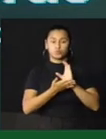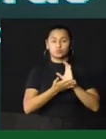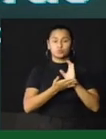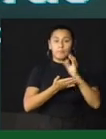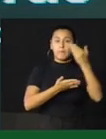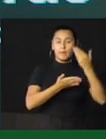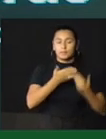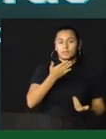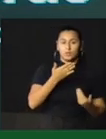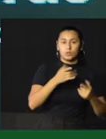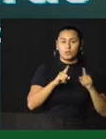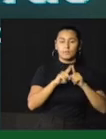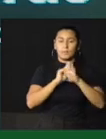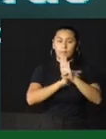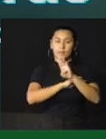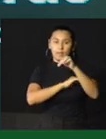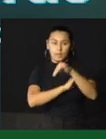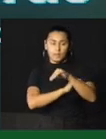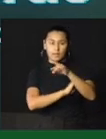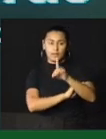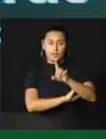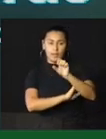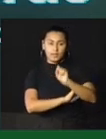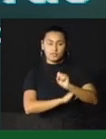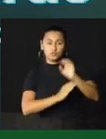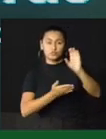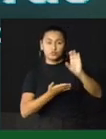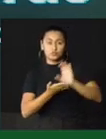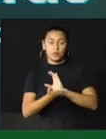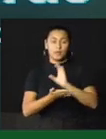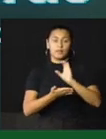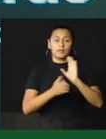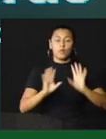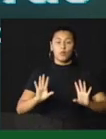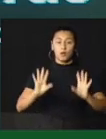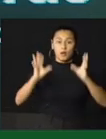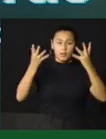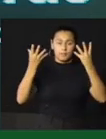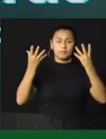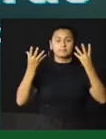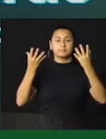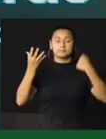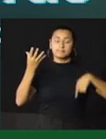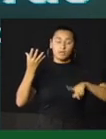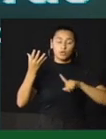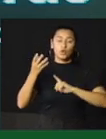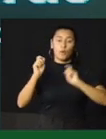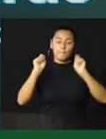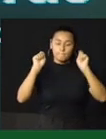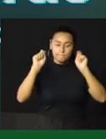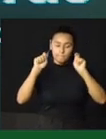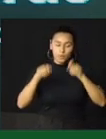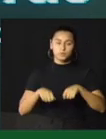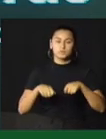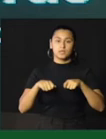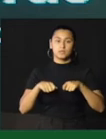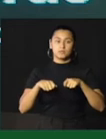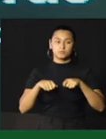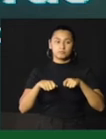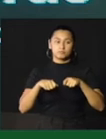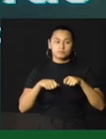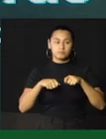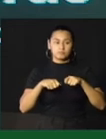BNDS o fundo clima com recursos subsidiados para que a gente possa eh fomentar a